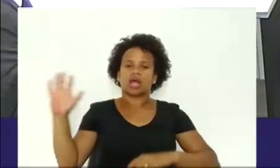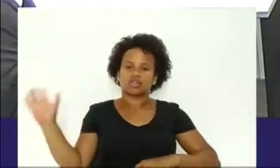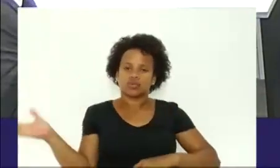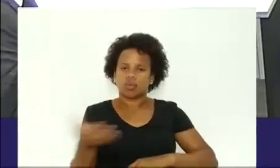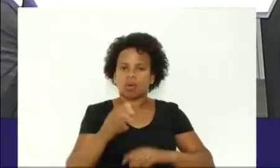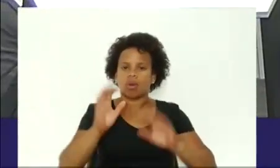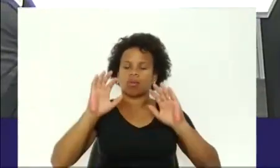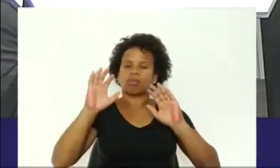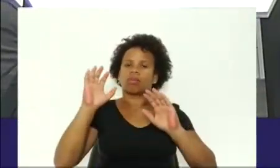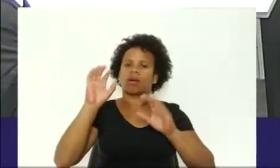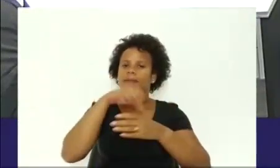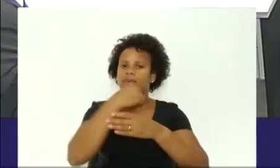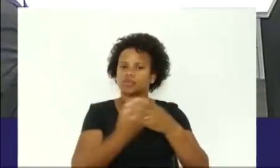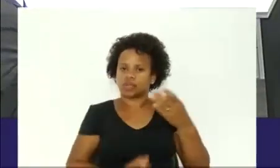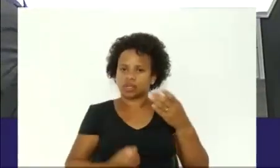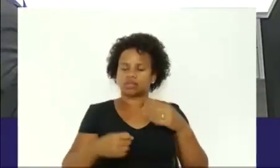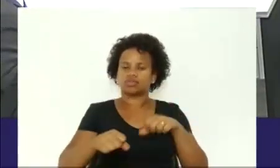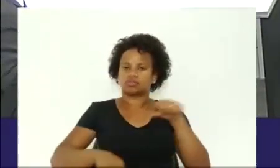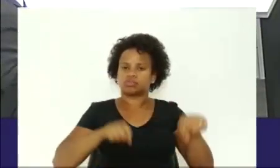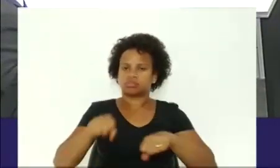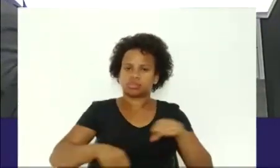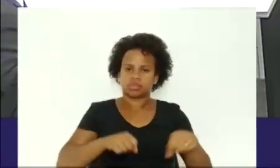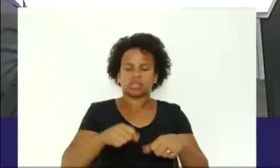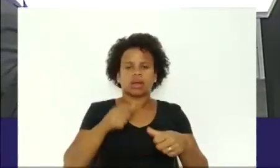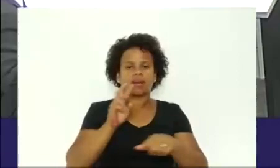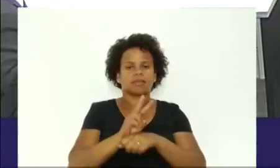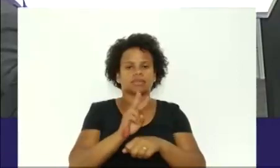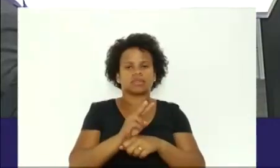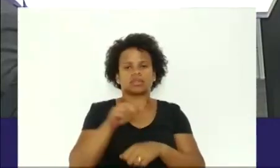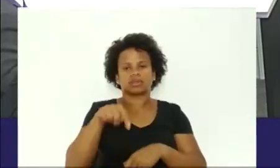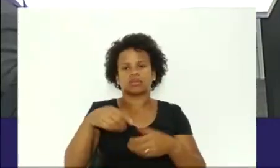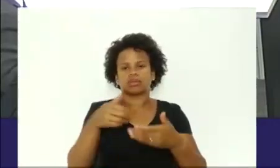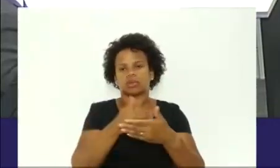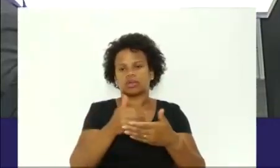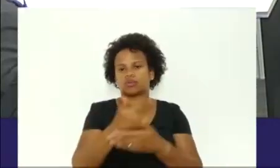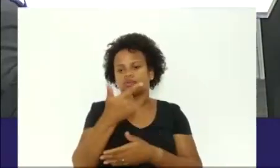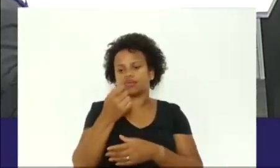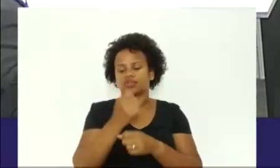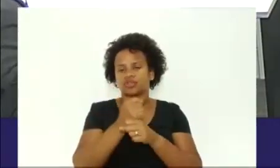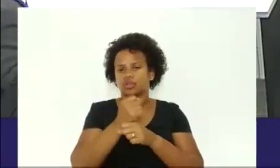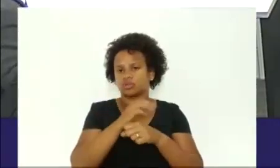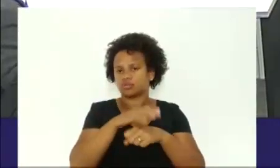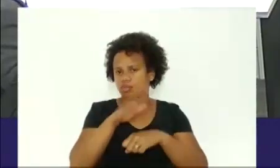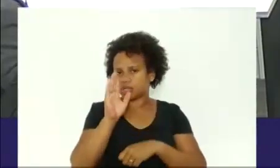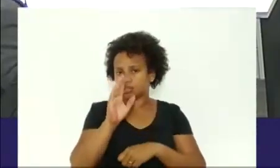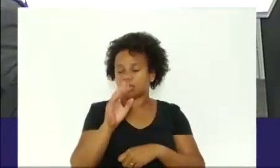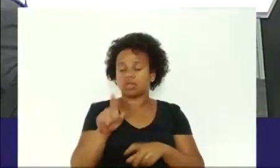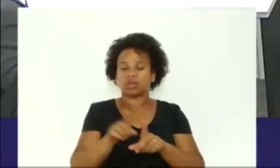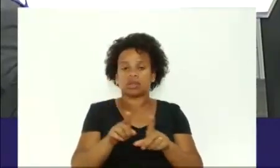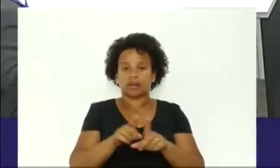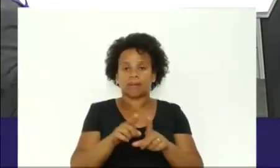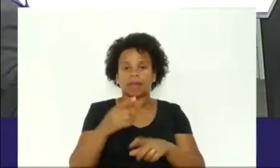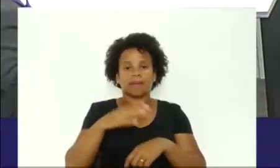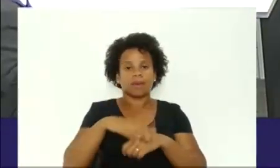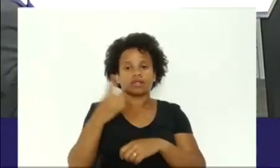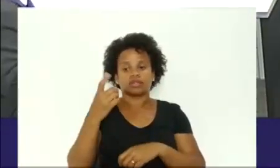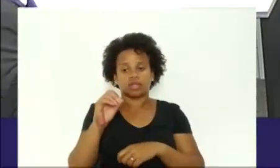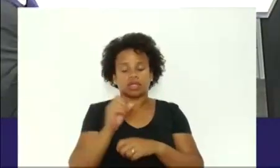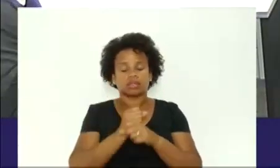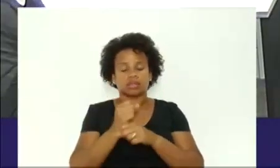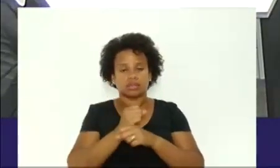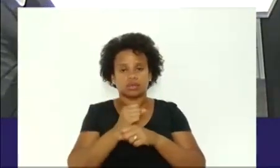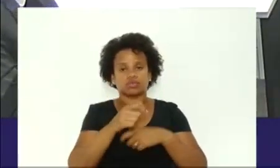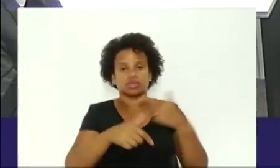representando Botucatu por mais de 20 anos. Por mais de uma década, trabalhou também no Botucatu Tênis Clube e na Associação